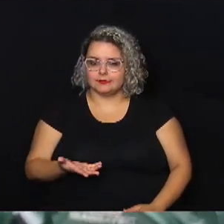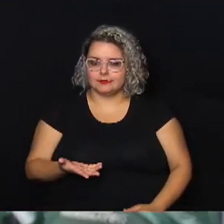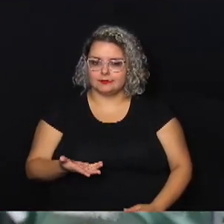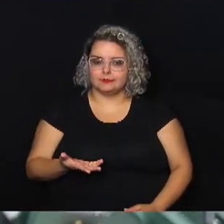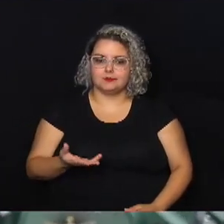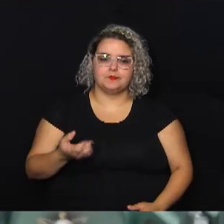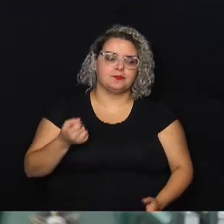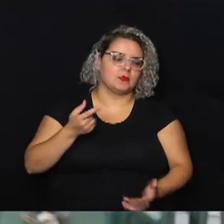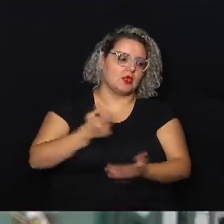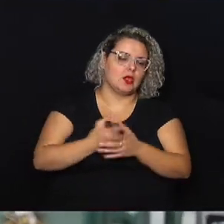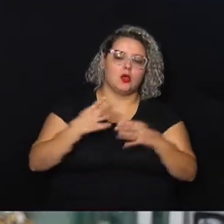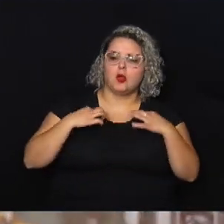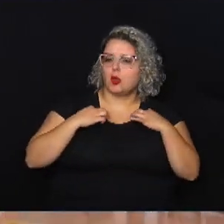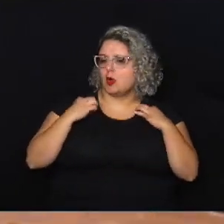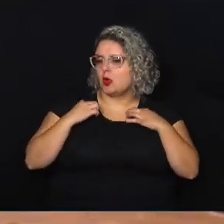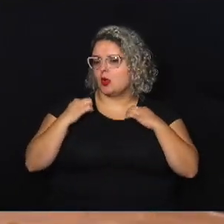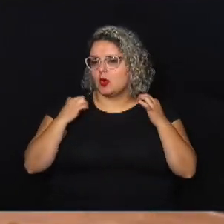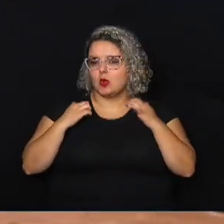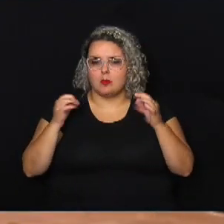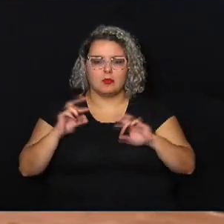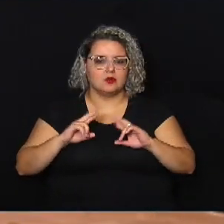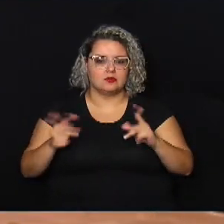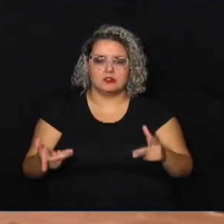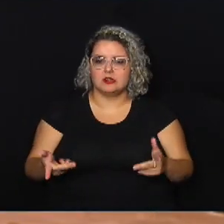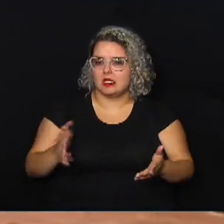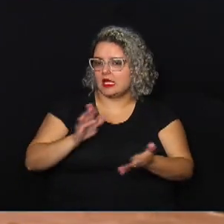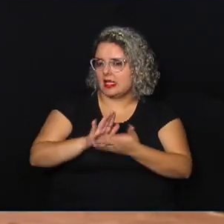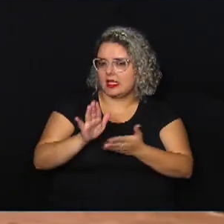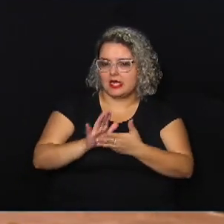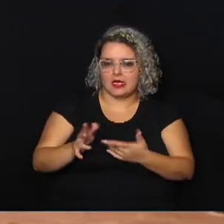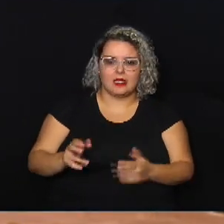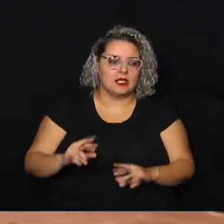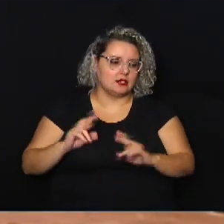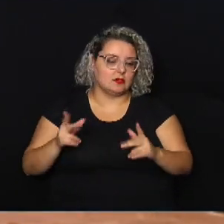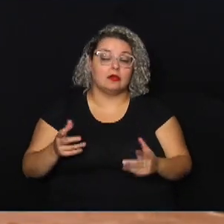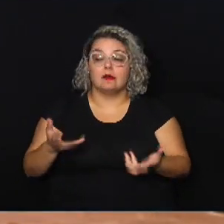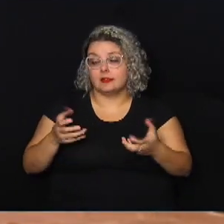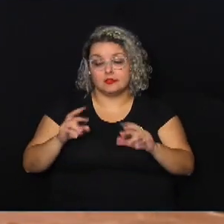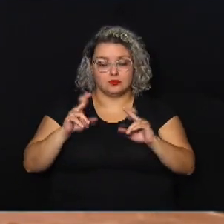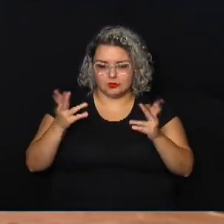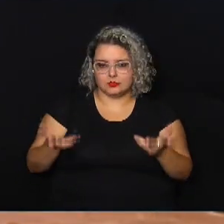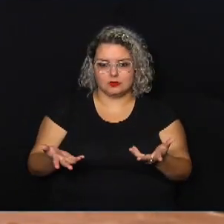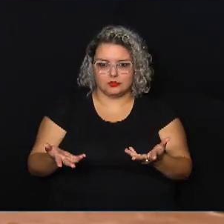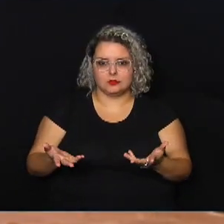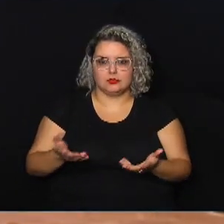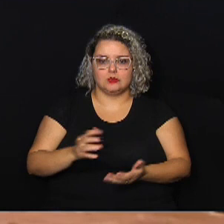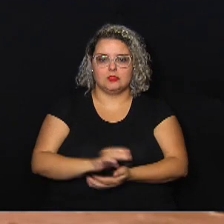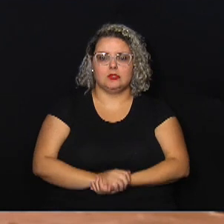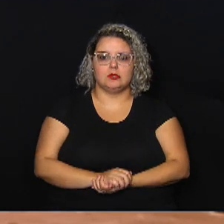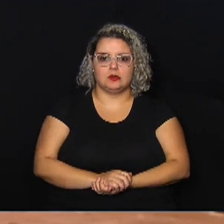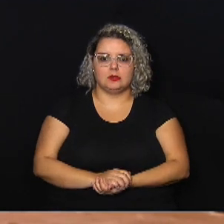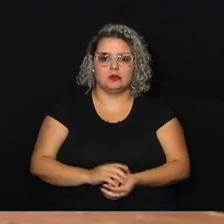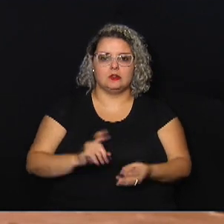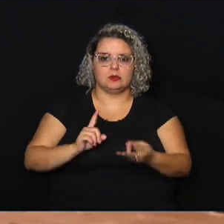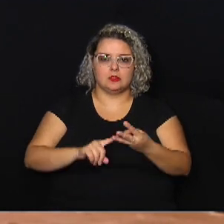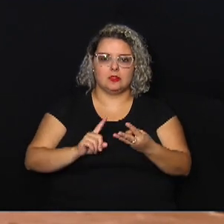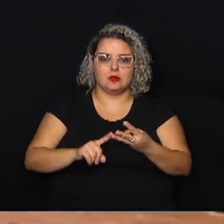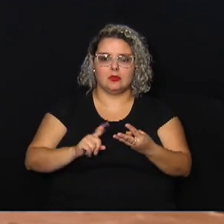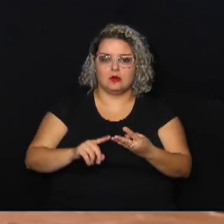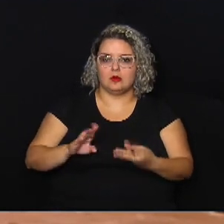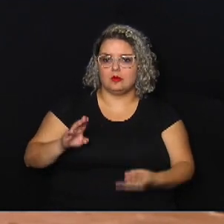roupa diferenciado, gasta muito nisso, quer ser diferente. E aí tem o terceiro bens,